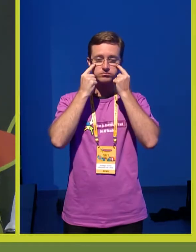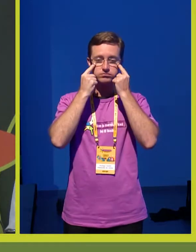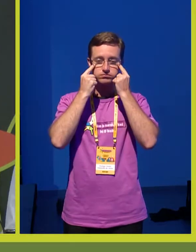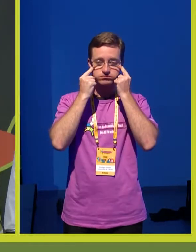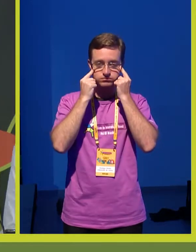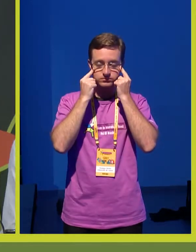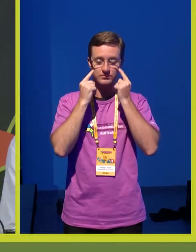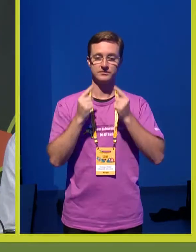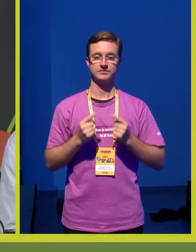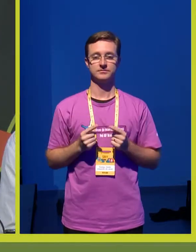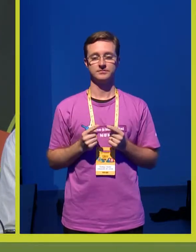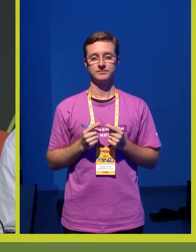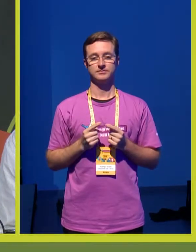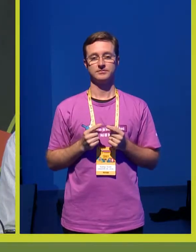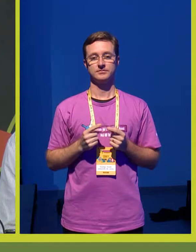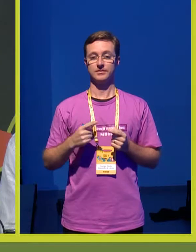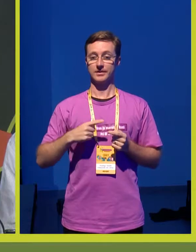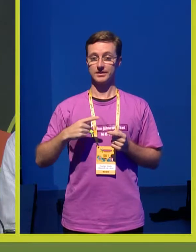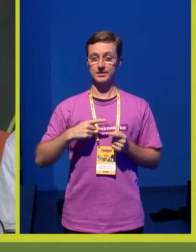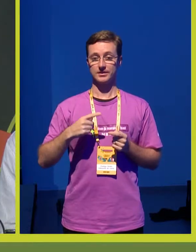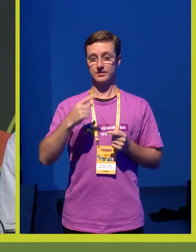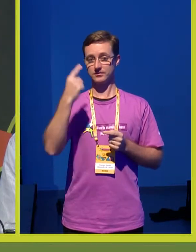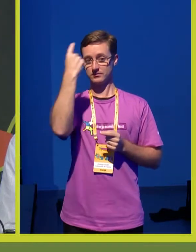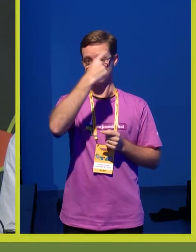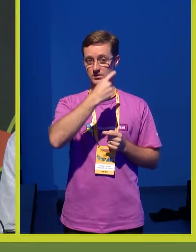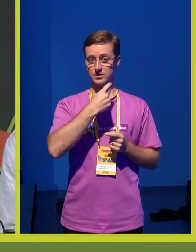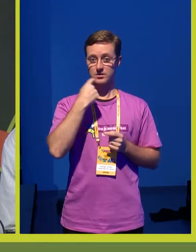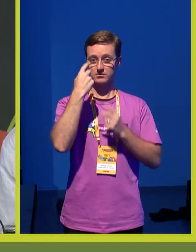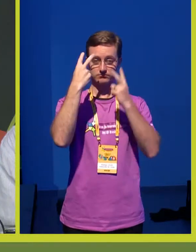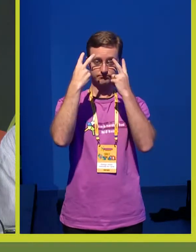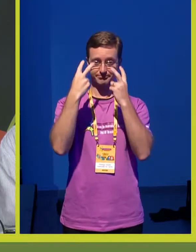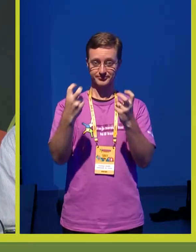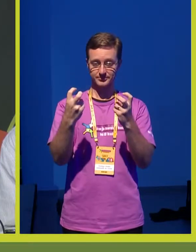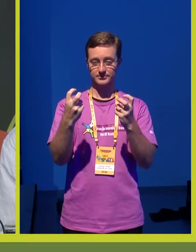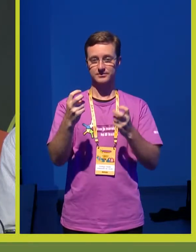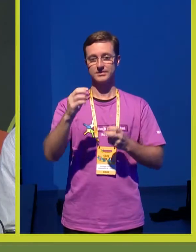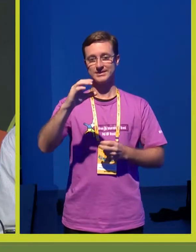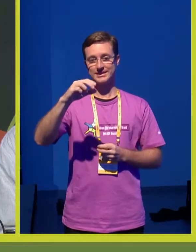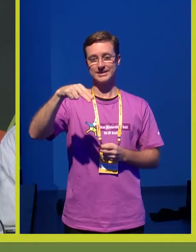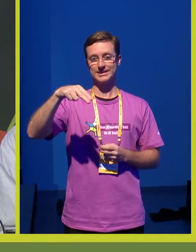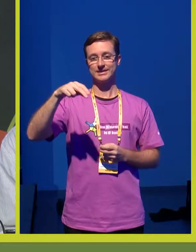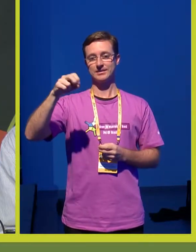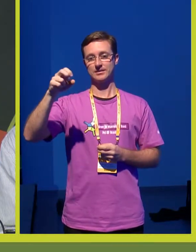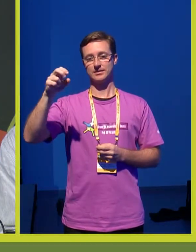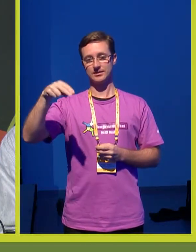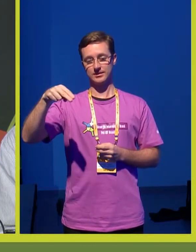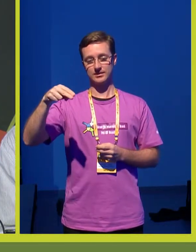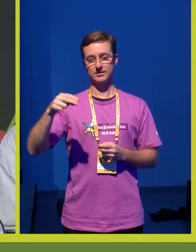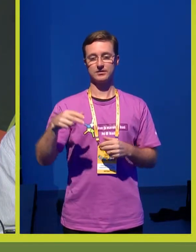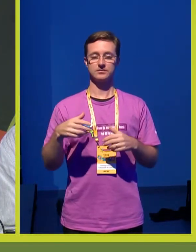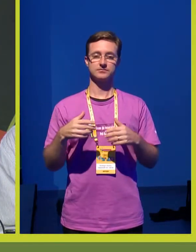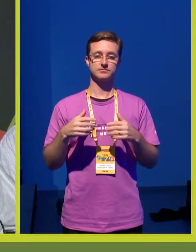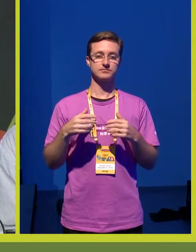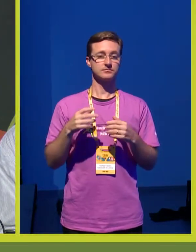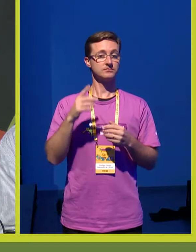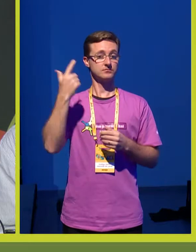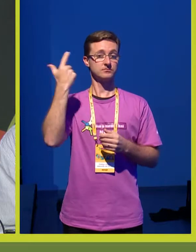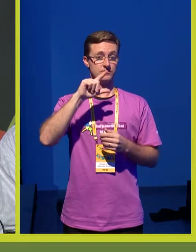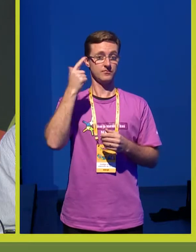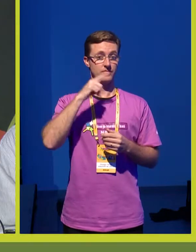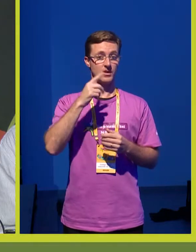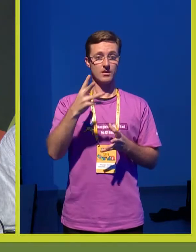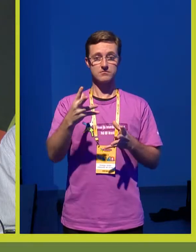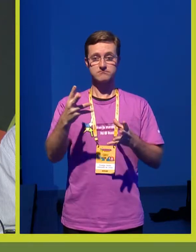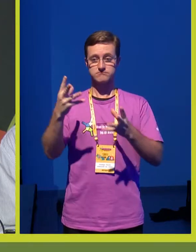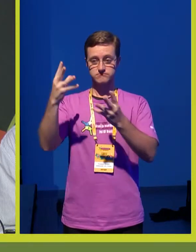modelo de reconhecimento individualizado baseado em CNN e Comarcof você consegue guardar